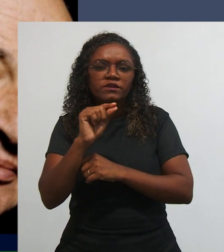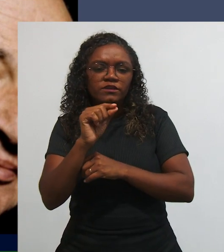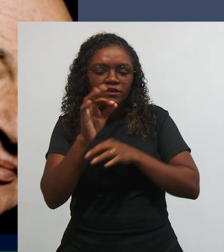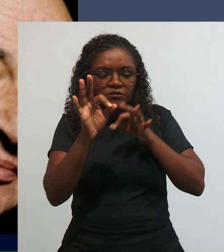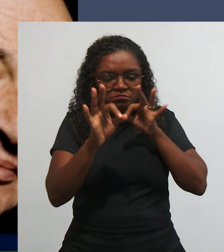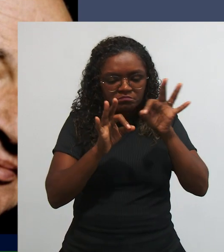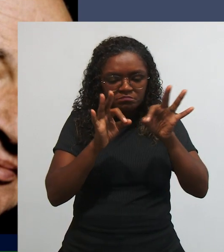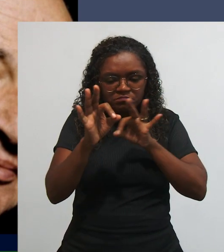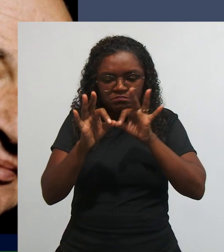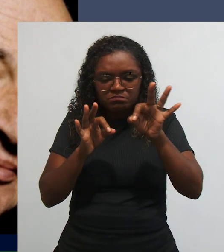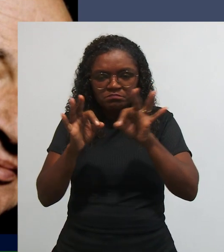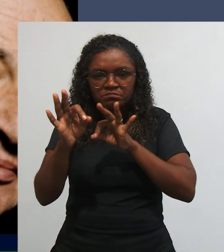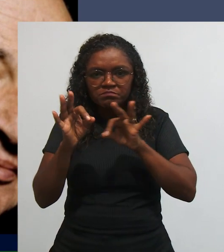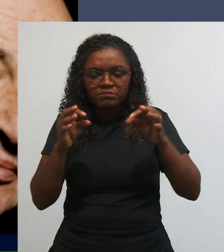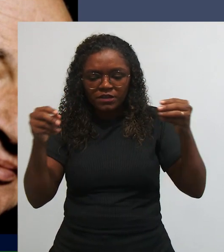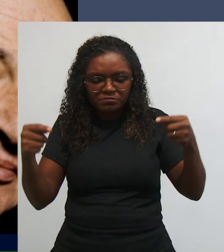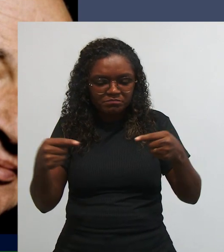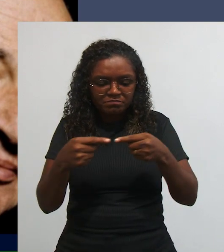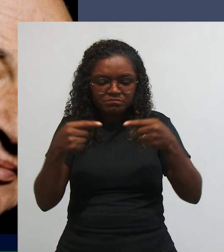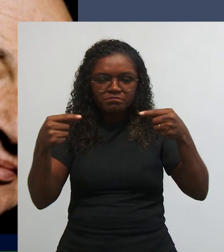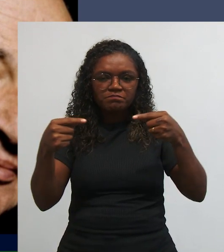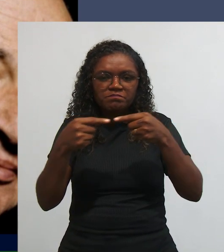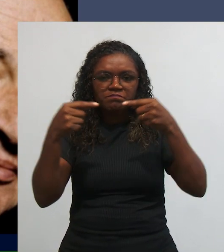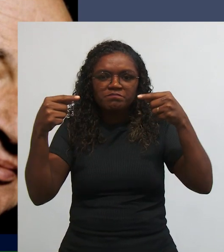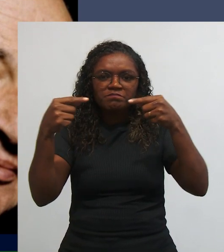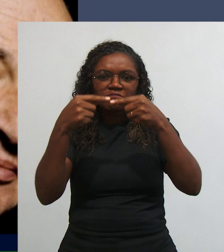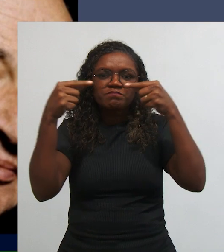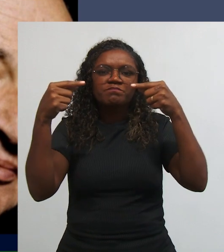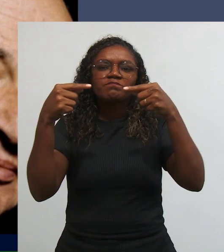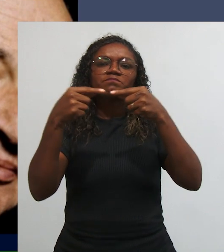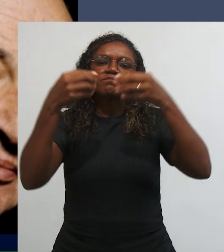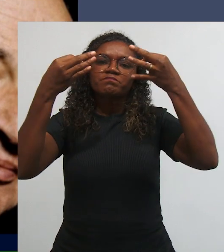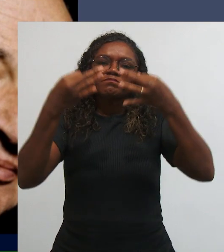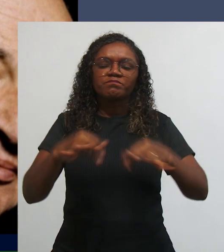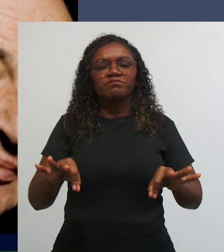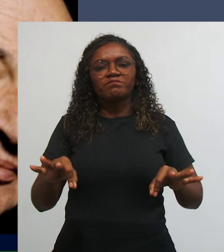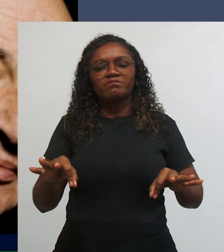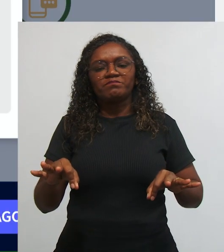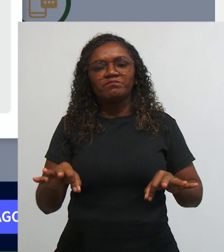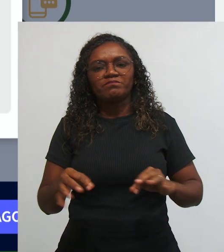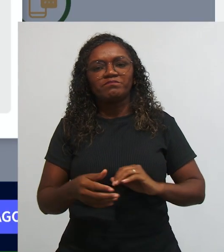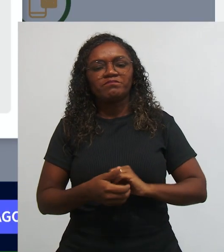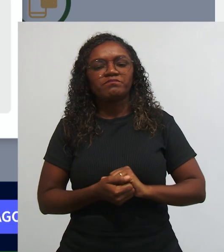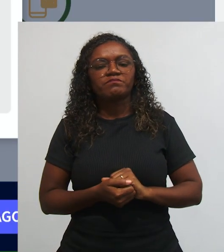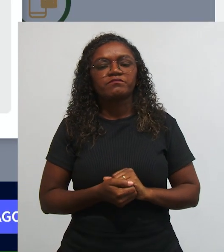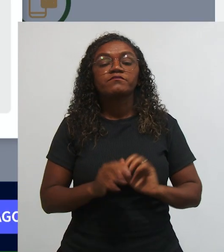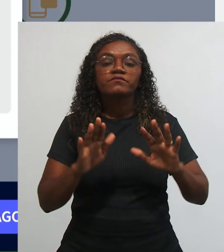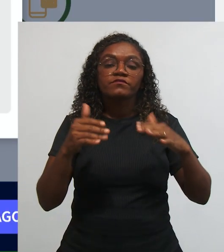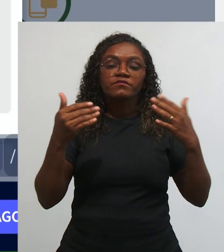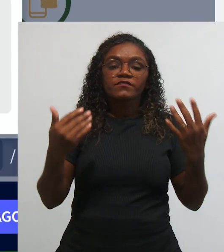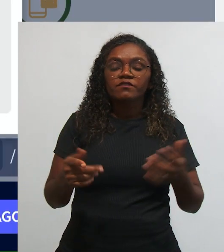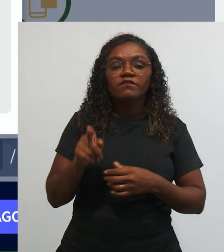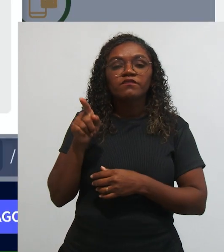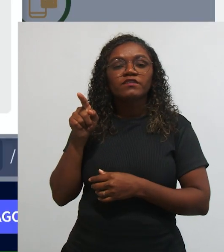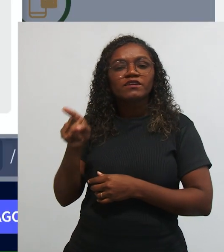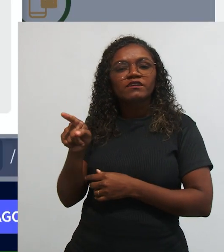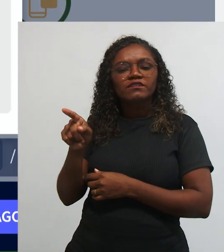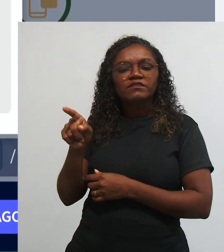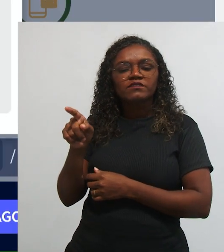retalhos costurados com harmonia e perfeita combinação de cores. Bom, o que o